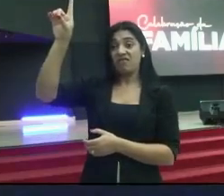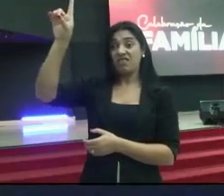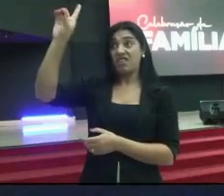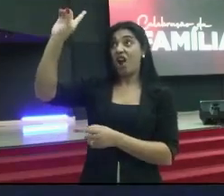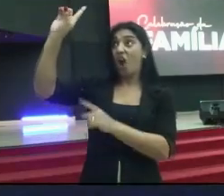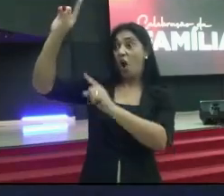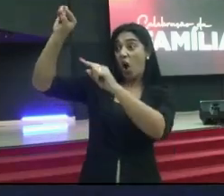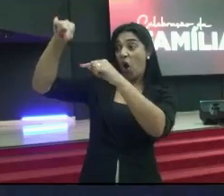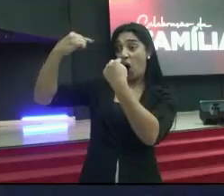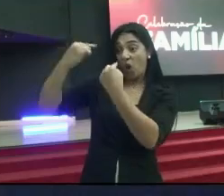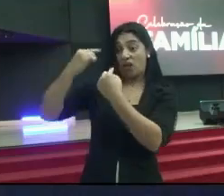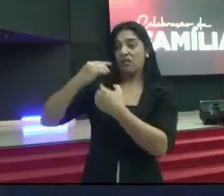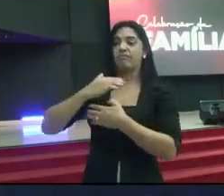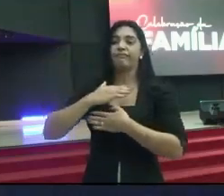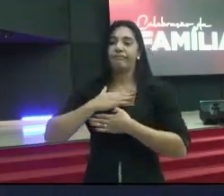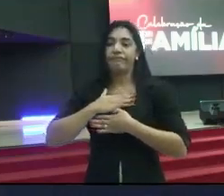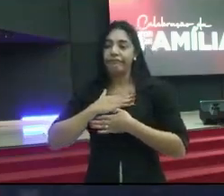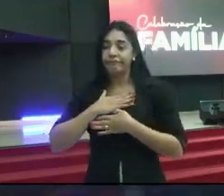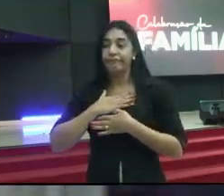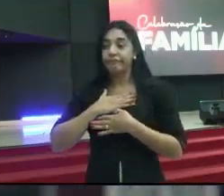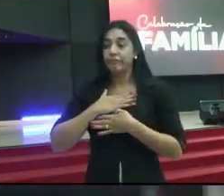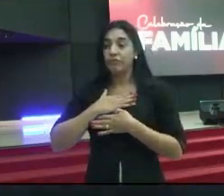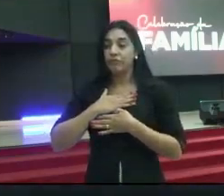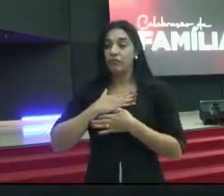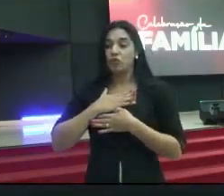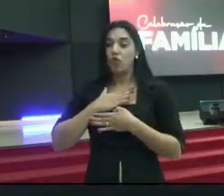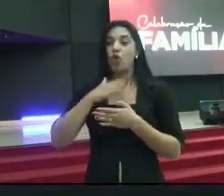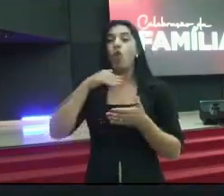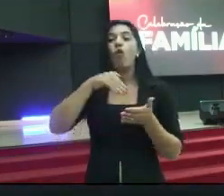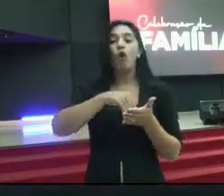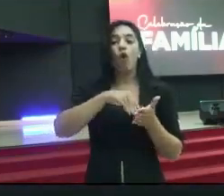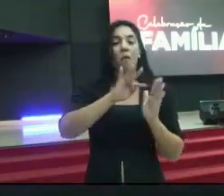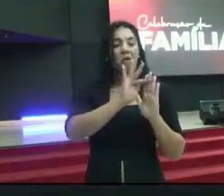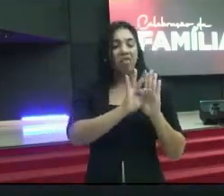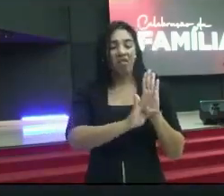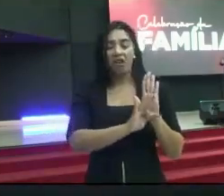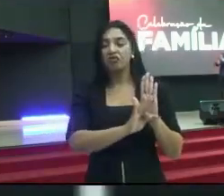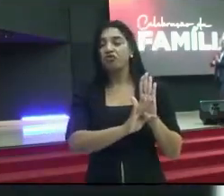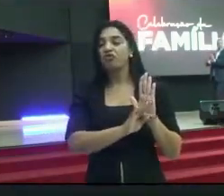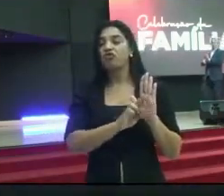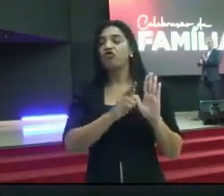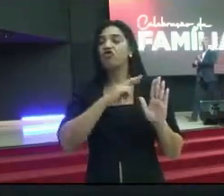está contra mim. Último texto de Ruth.